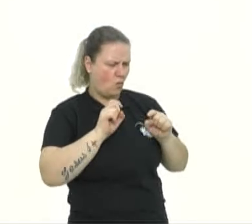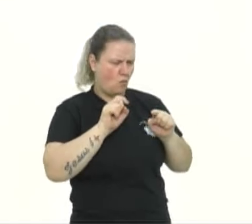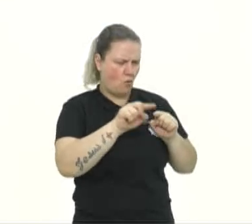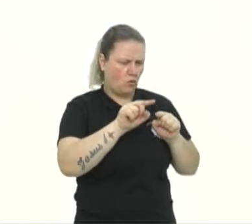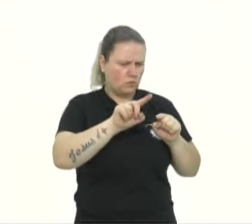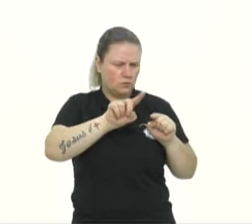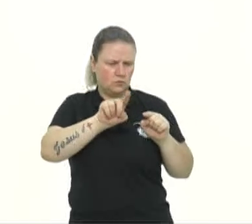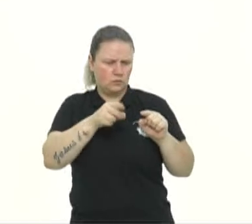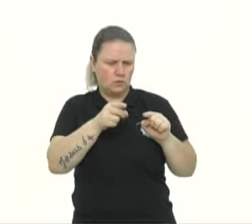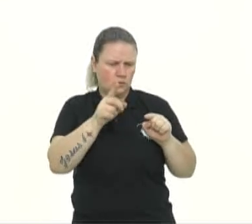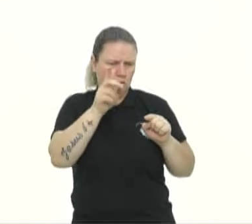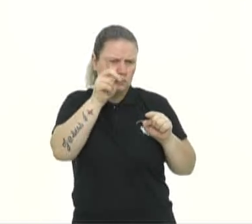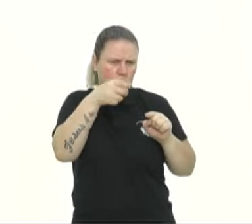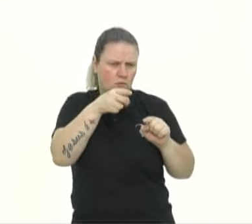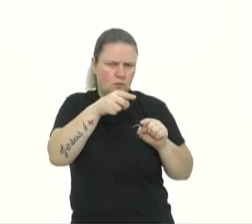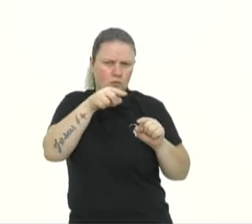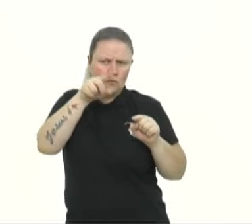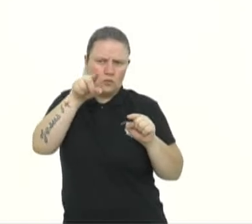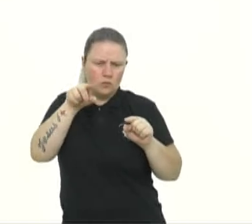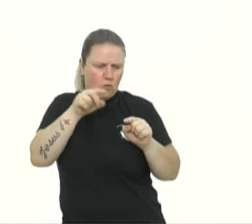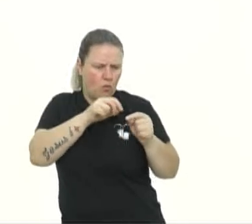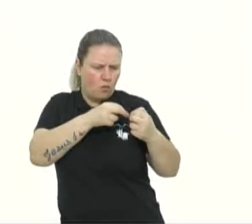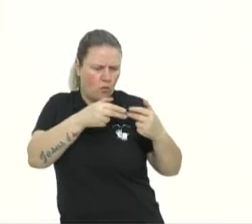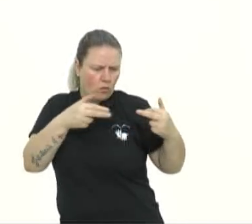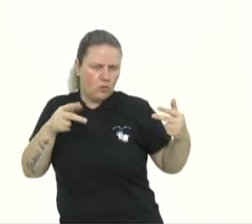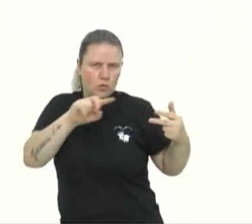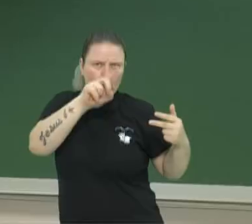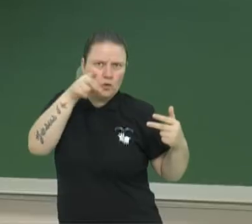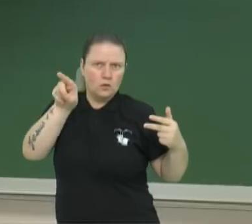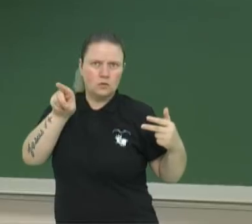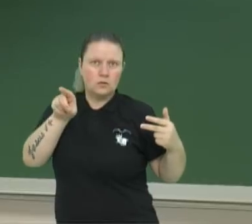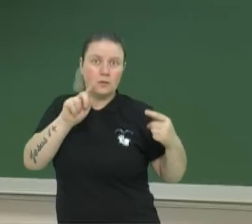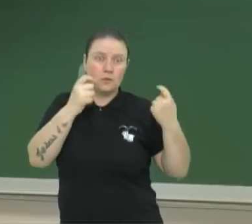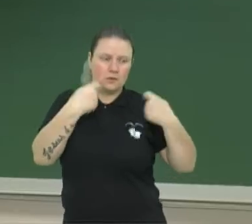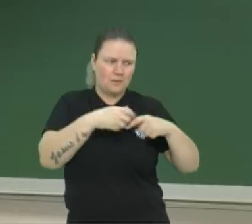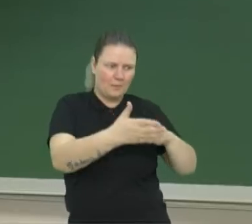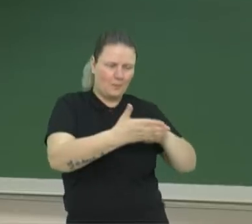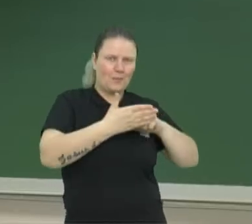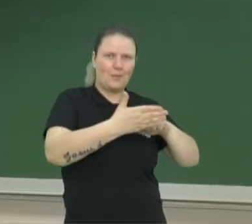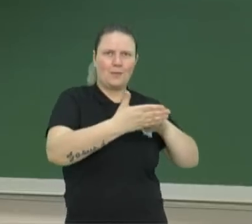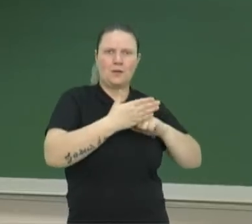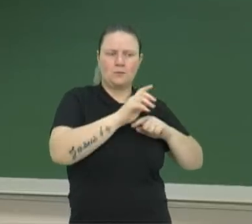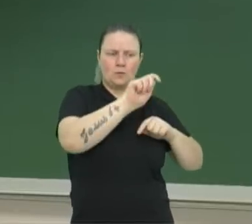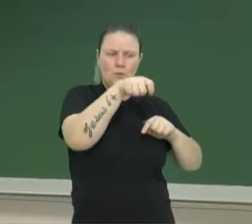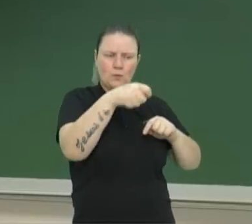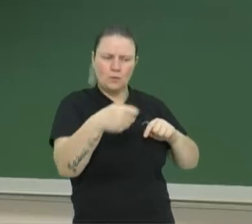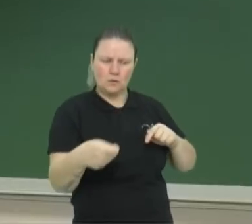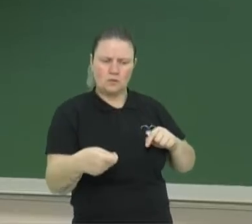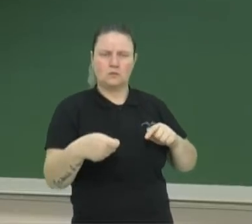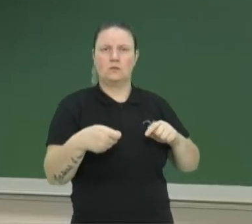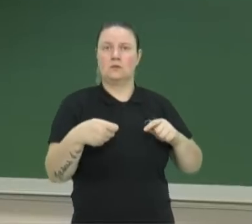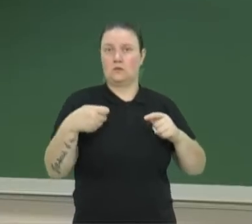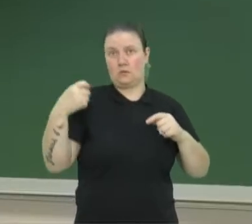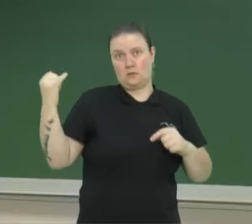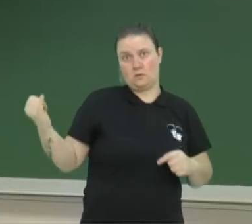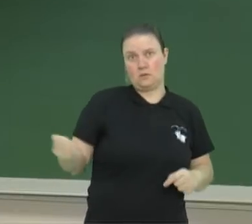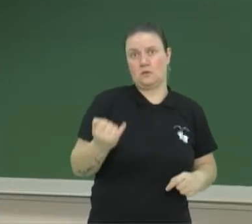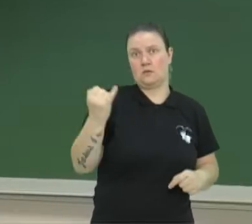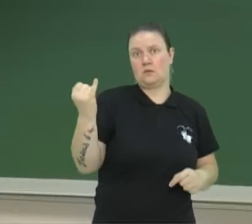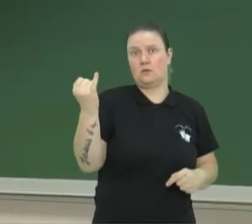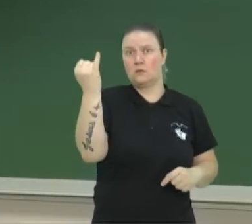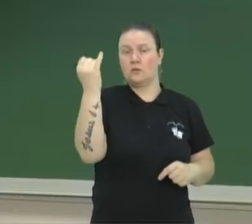pontuação, acentuação e também os demais sinais gráficos. Então, sempre é bem importante pontuar,